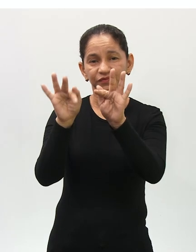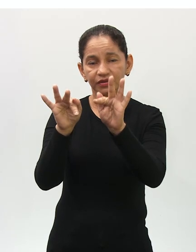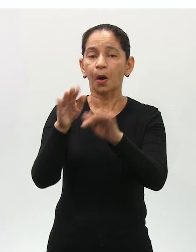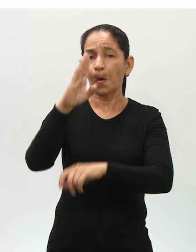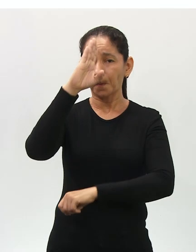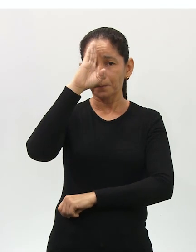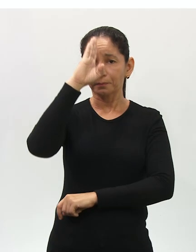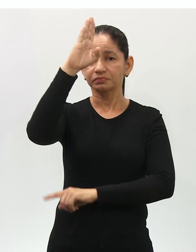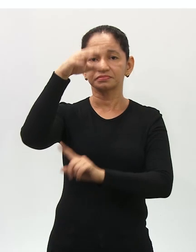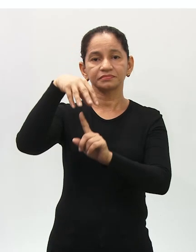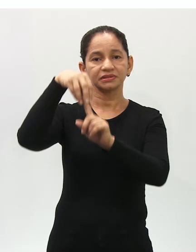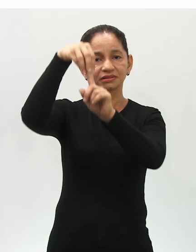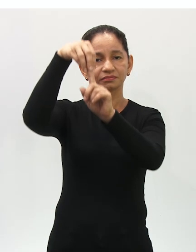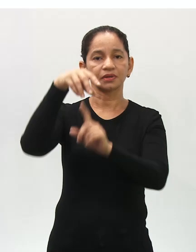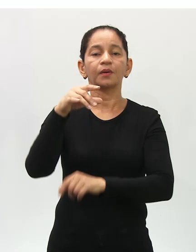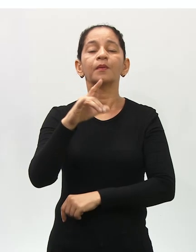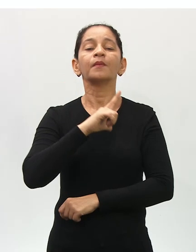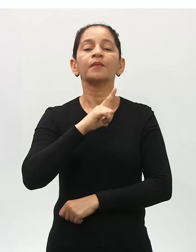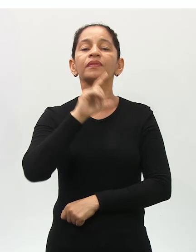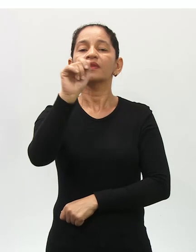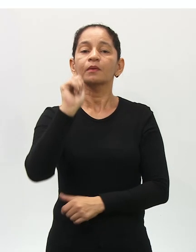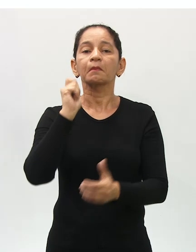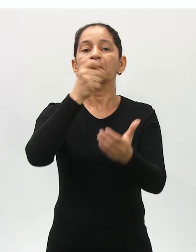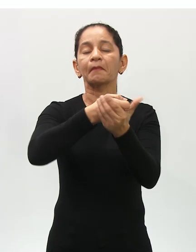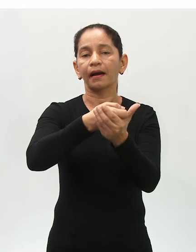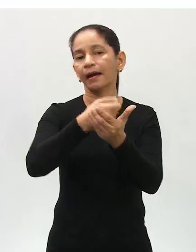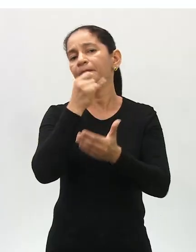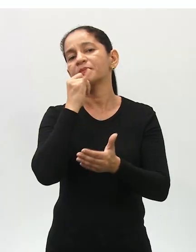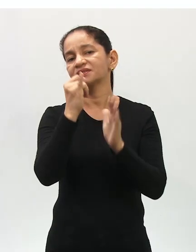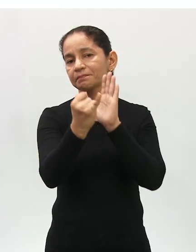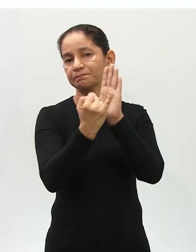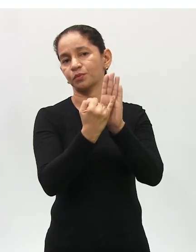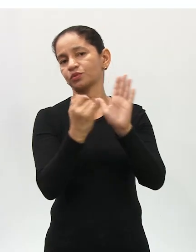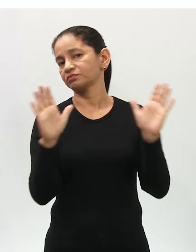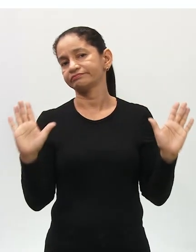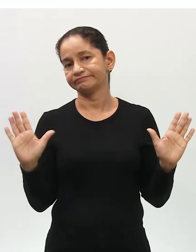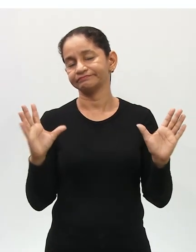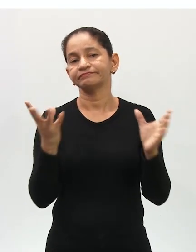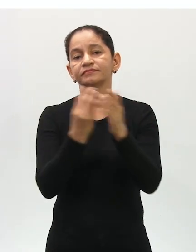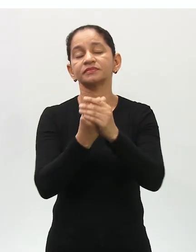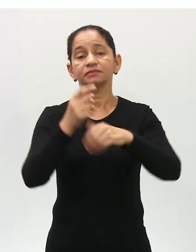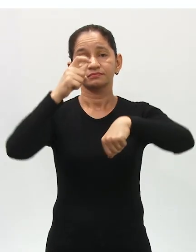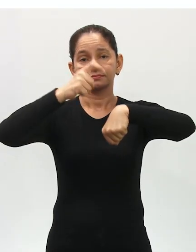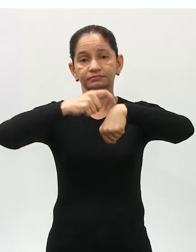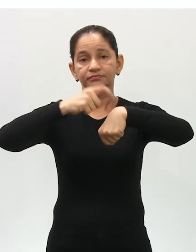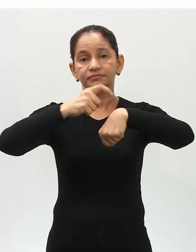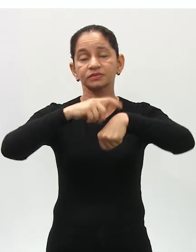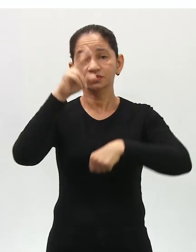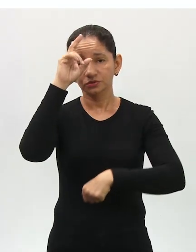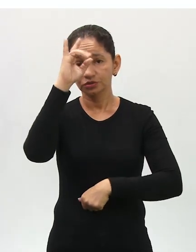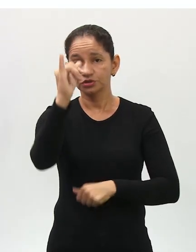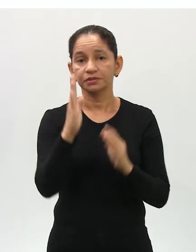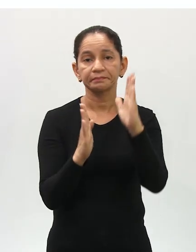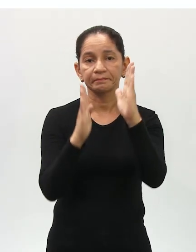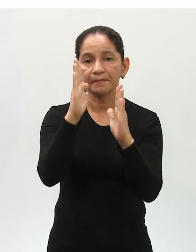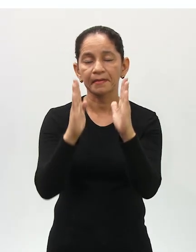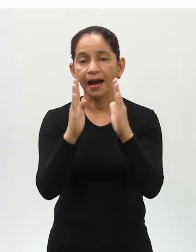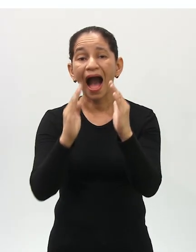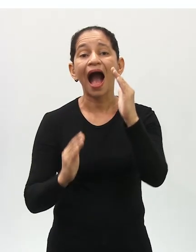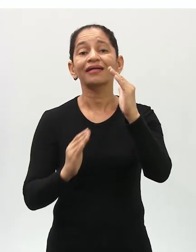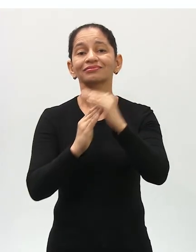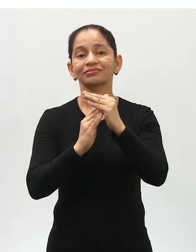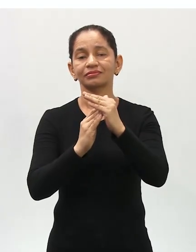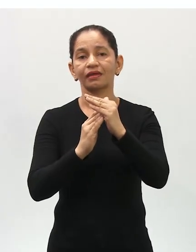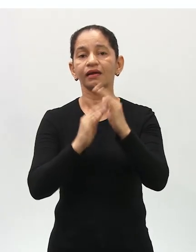ser, geralmente é o do principal, tá? Quando então a pessoa tem que pagar um imposto, ele paga dentro do prazo correto, lá, sem dentro do